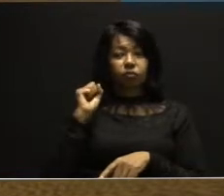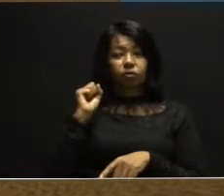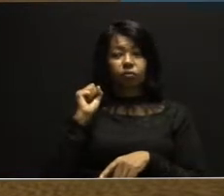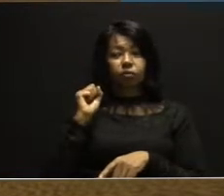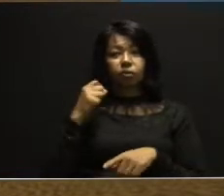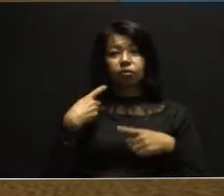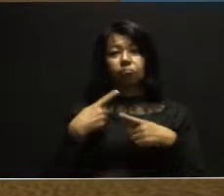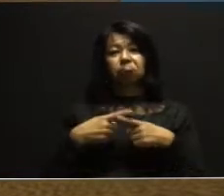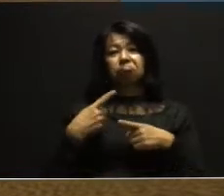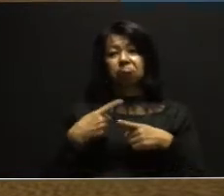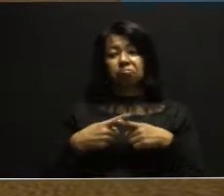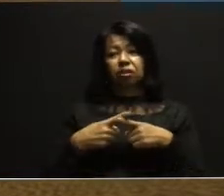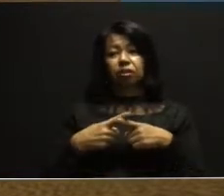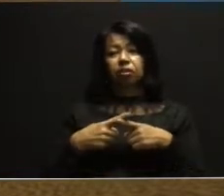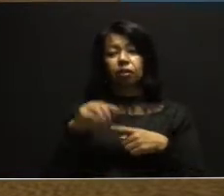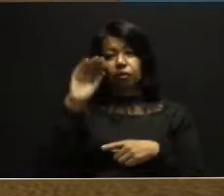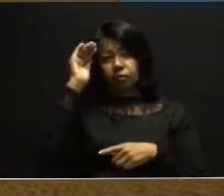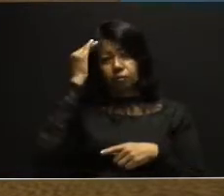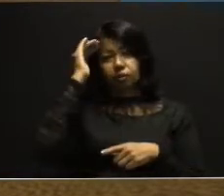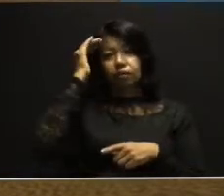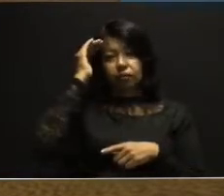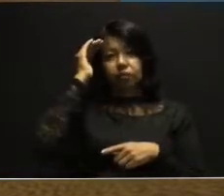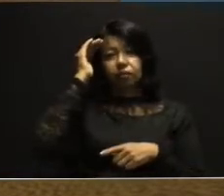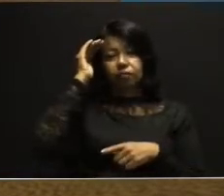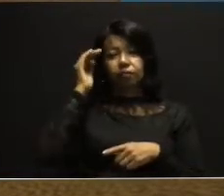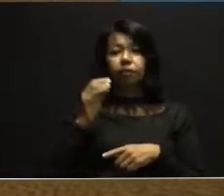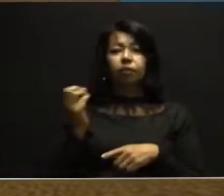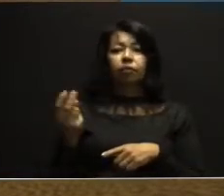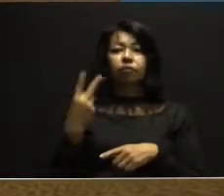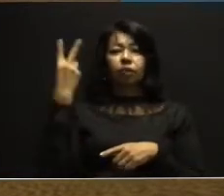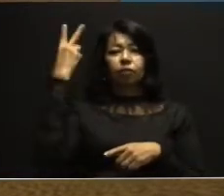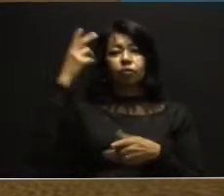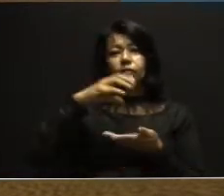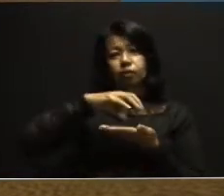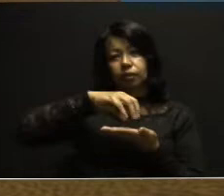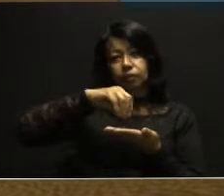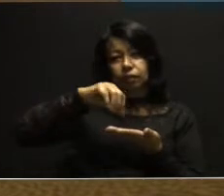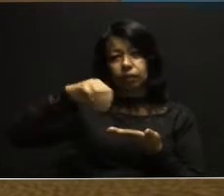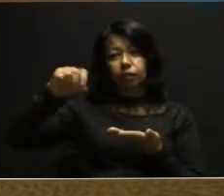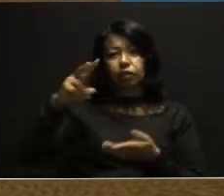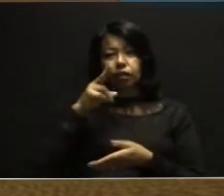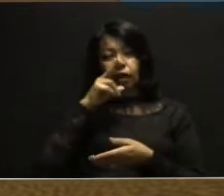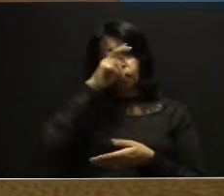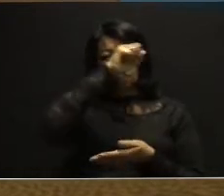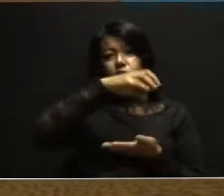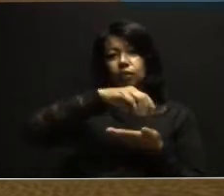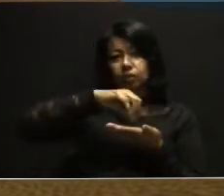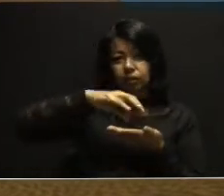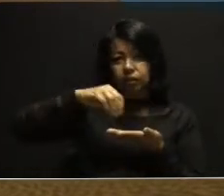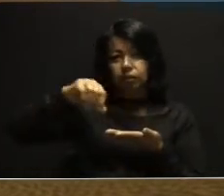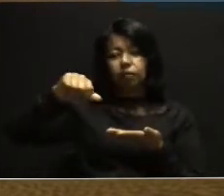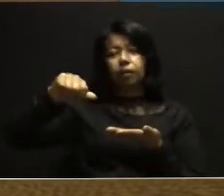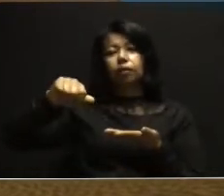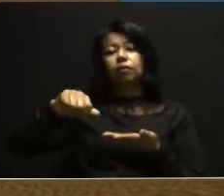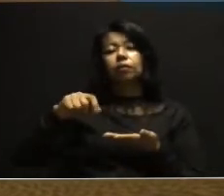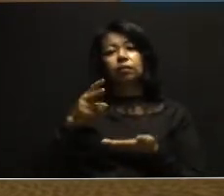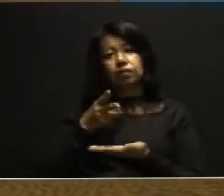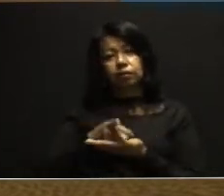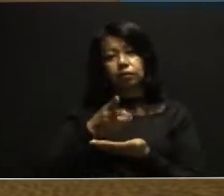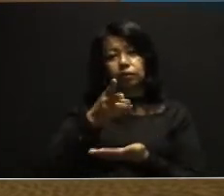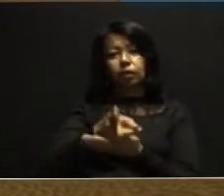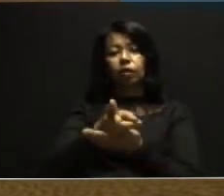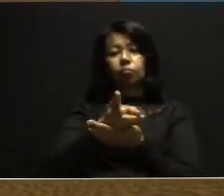já é compreensível por si mesmo, né? O valor da semente, a força da semente, né? Que sempre é